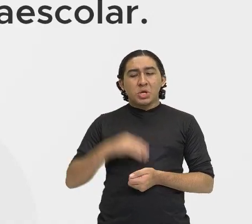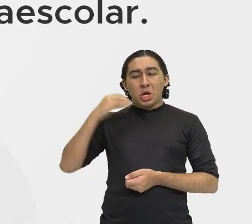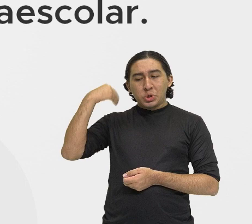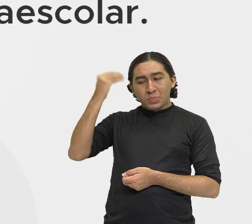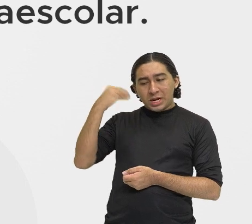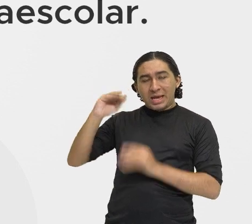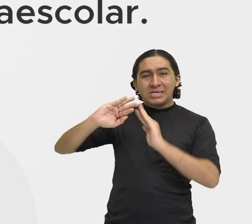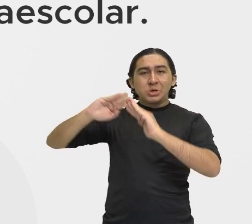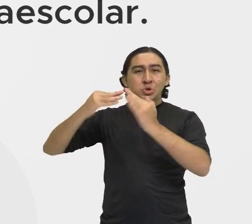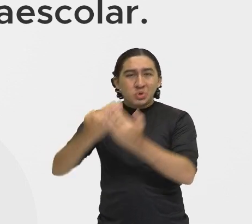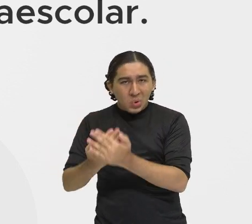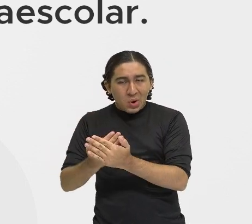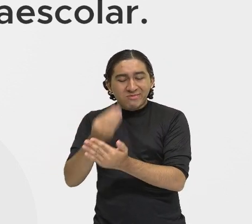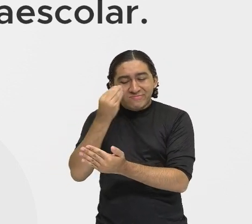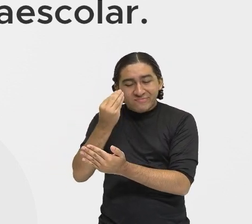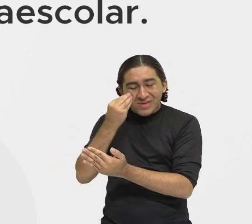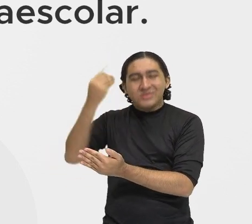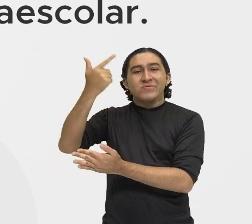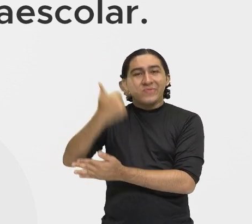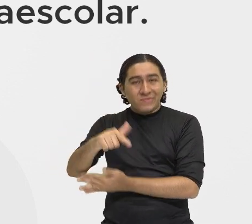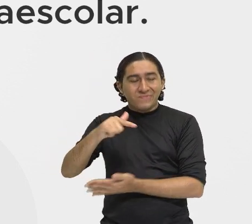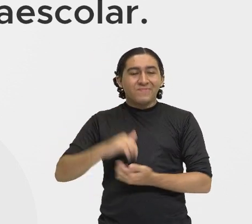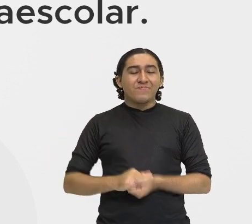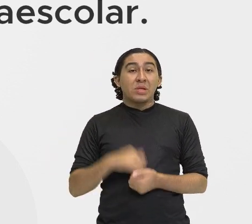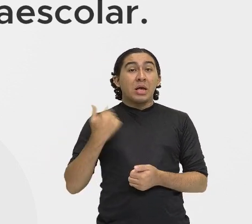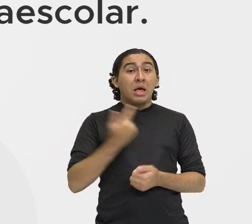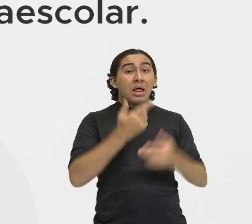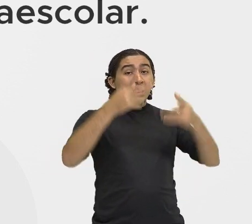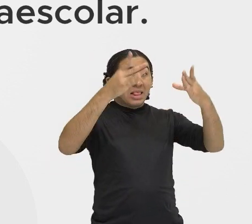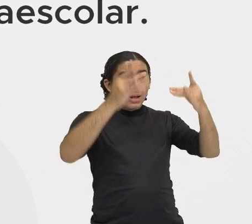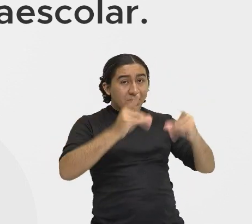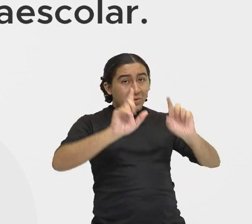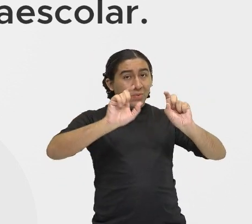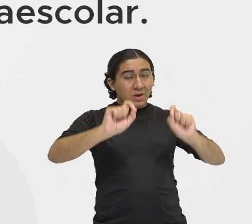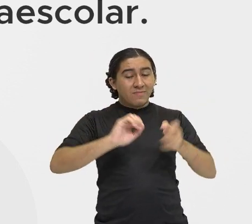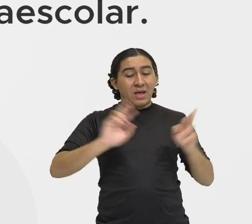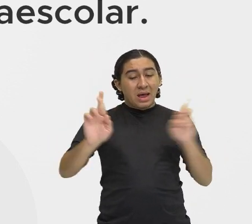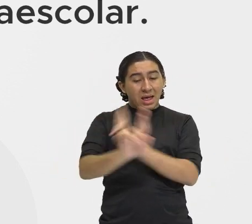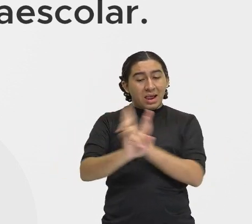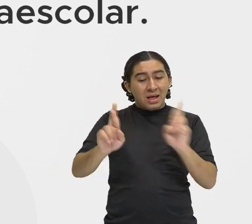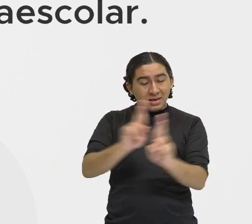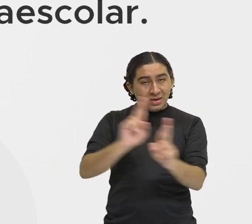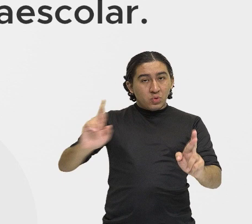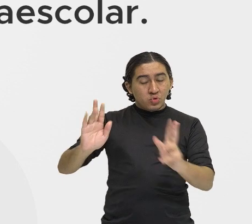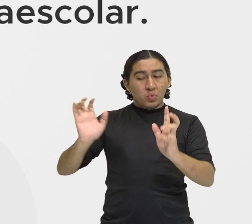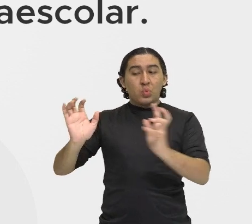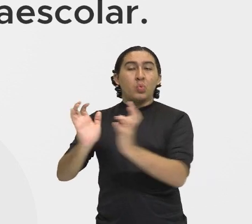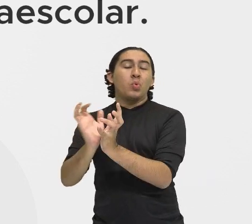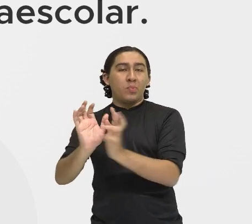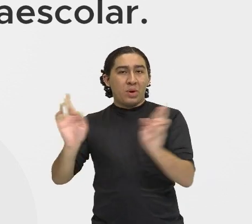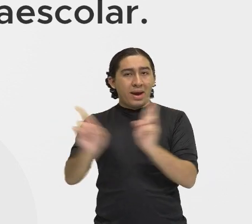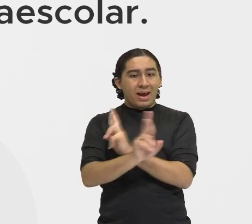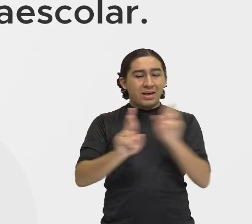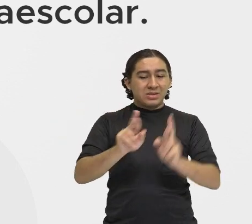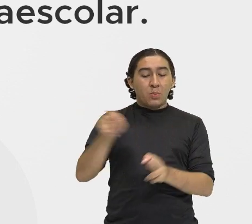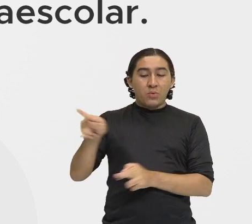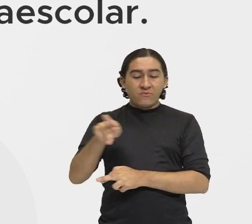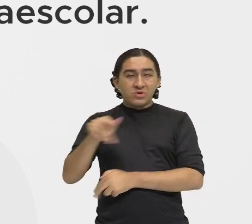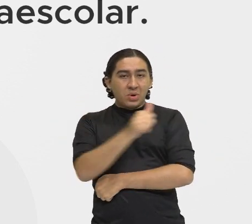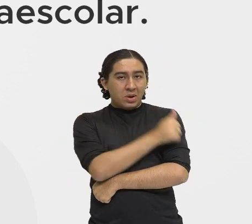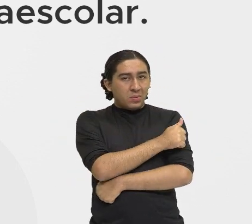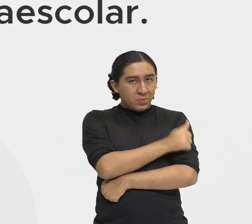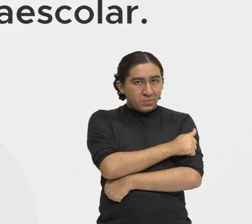ressignificando vivências na escola. Nosso detalhamento, relações entre pares, relação